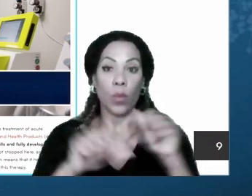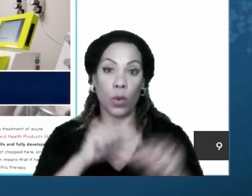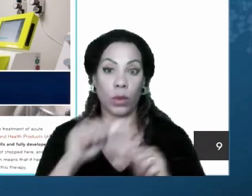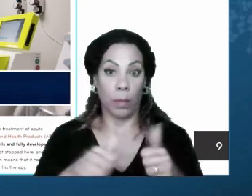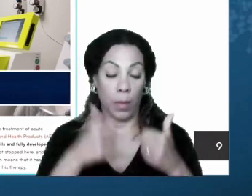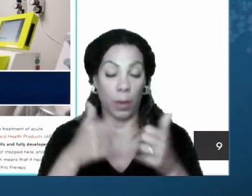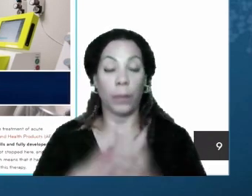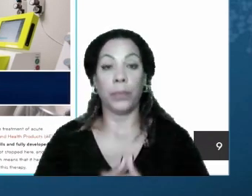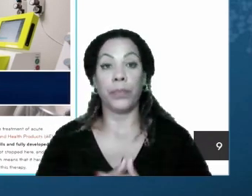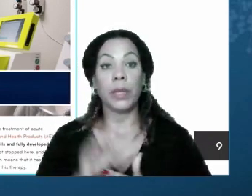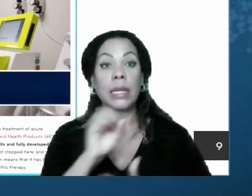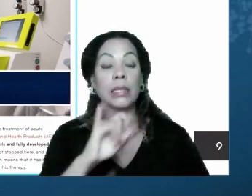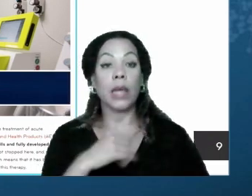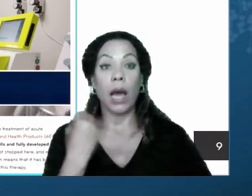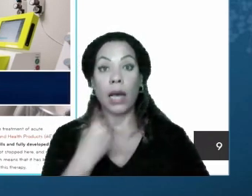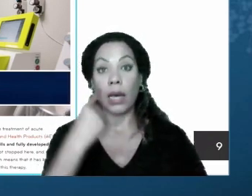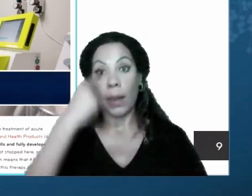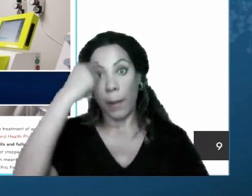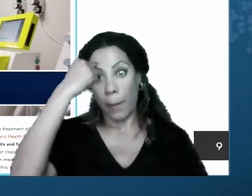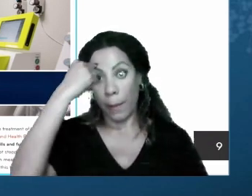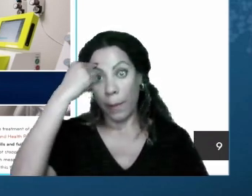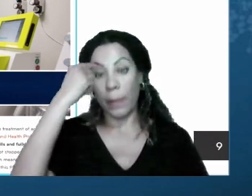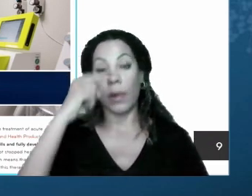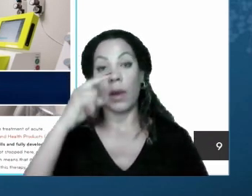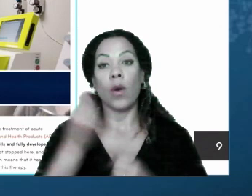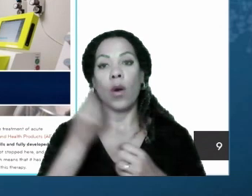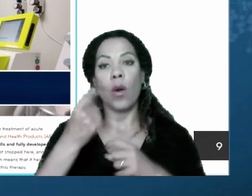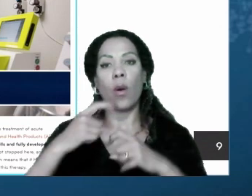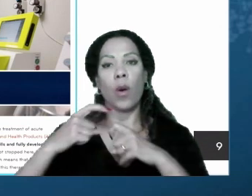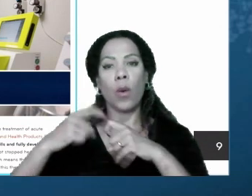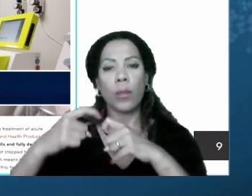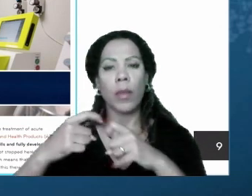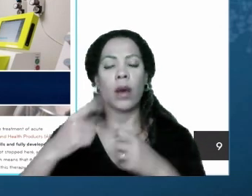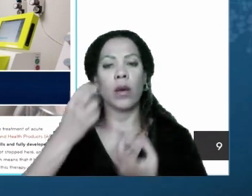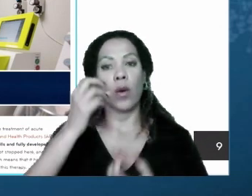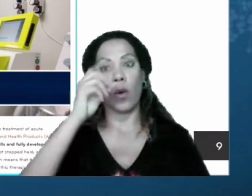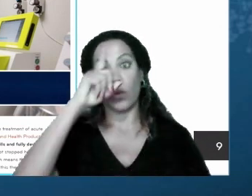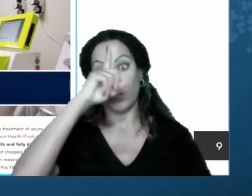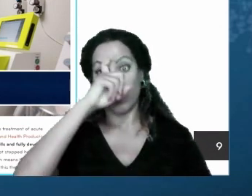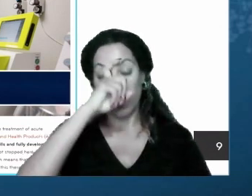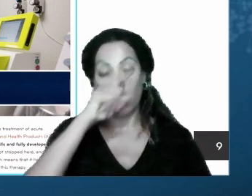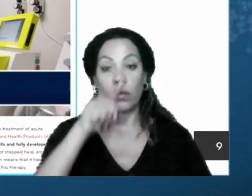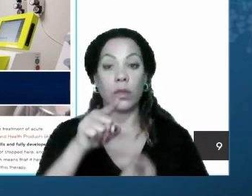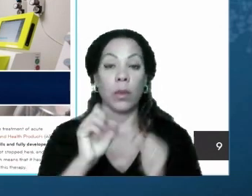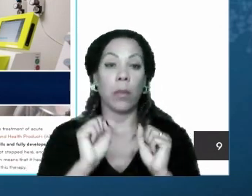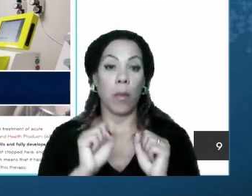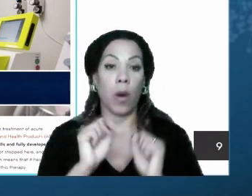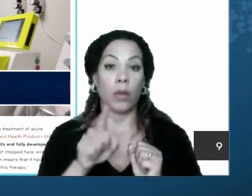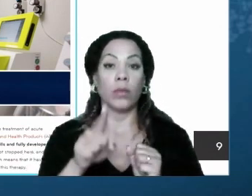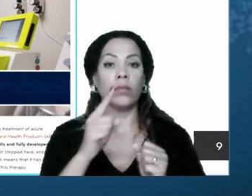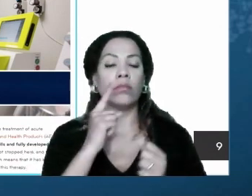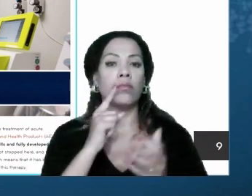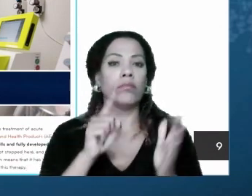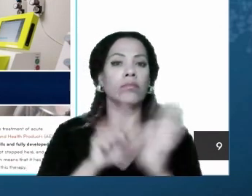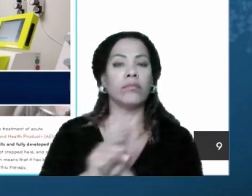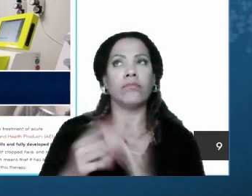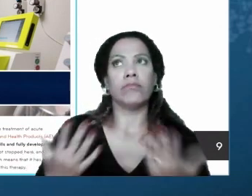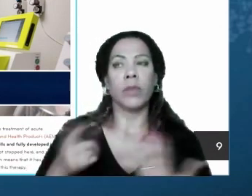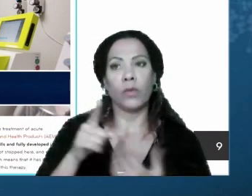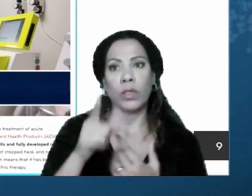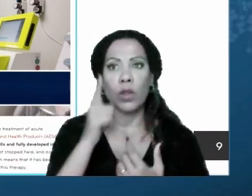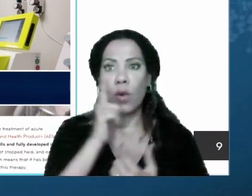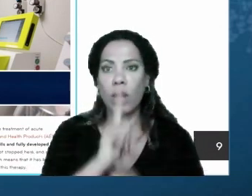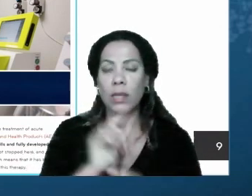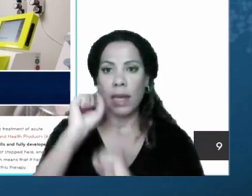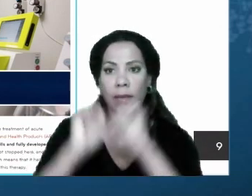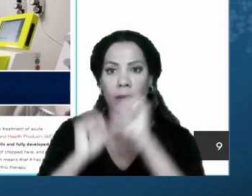Quando pensamos nos pontos nas clínicas e nos hospitais, você vai perguntar, você consegue